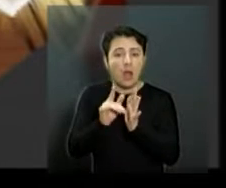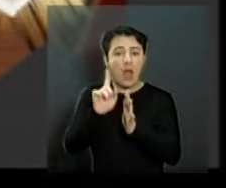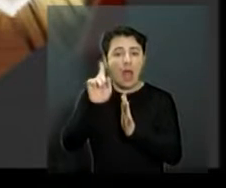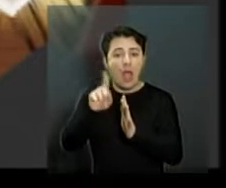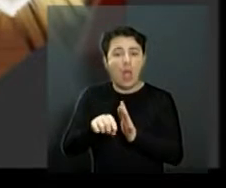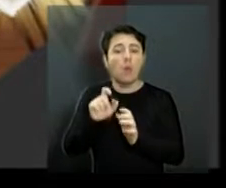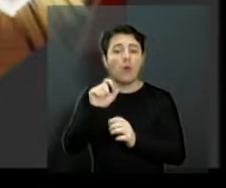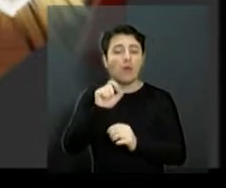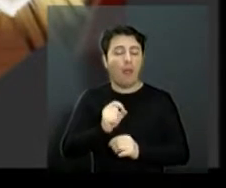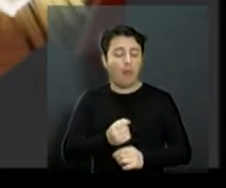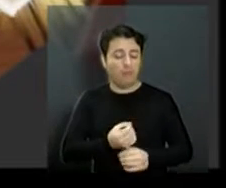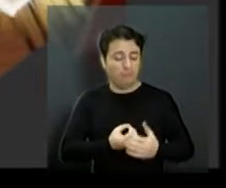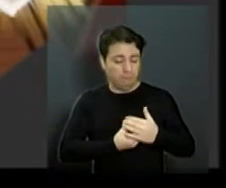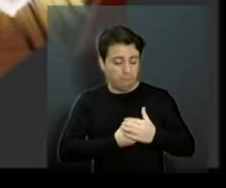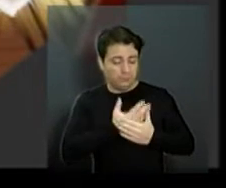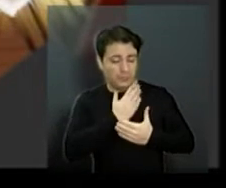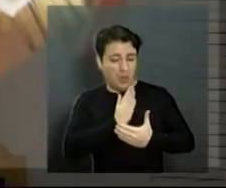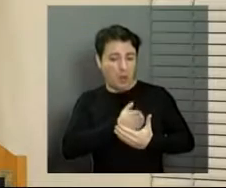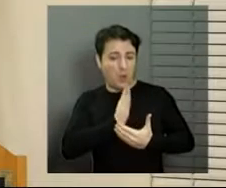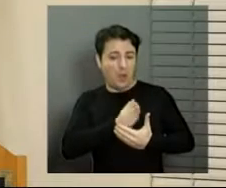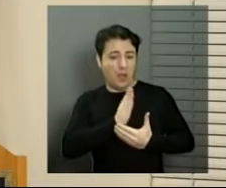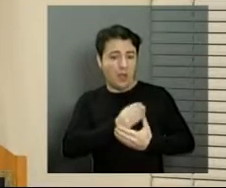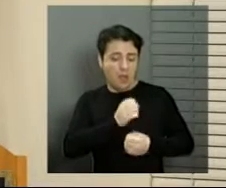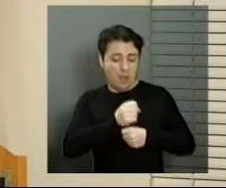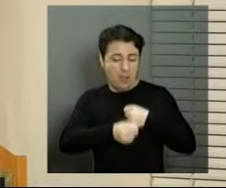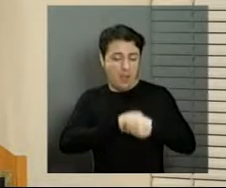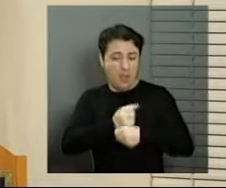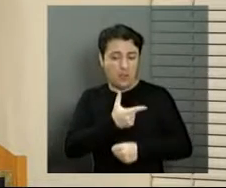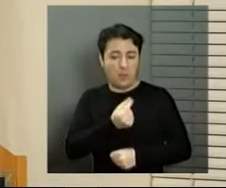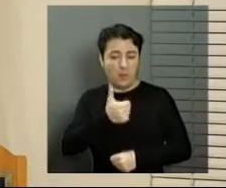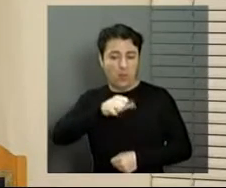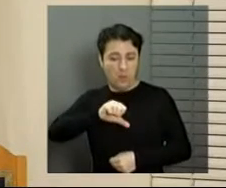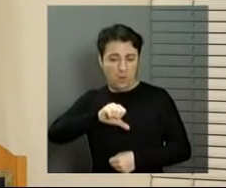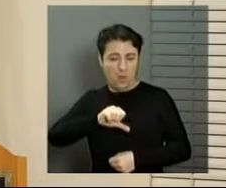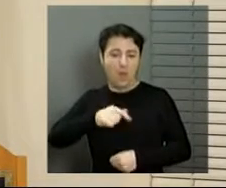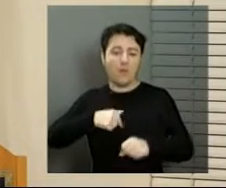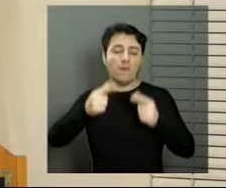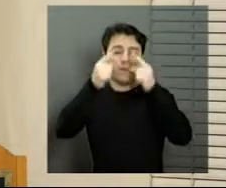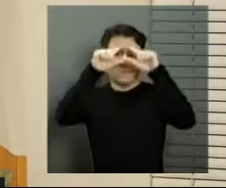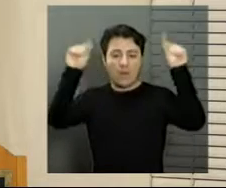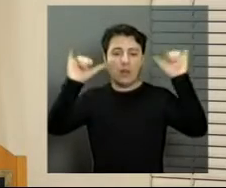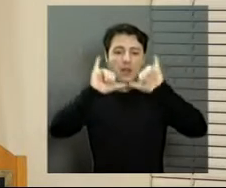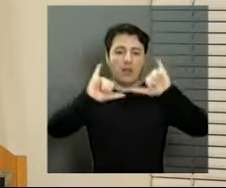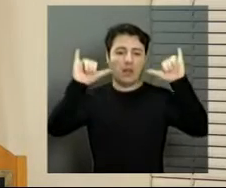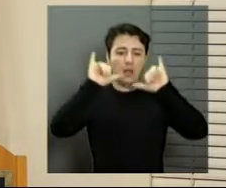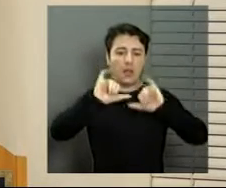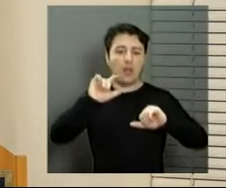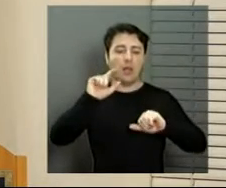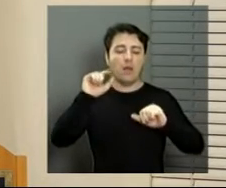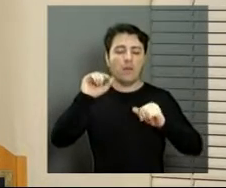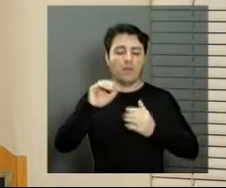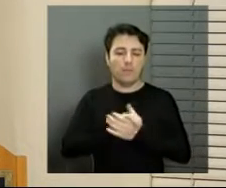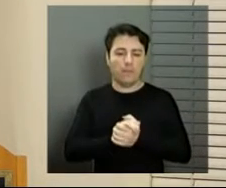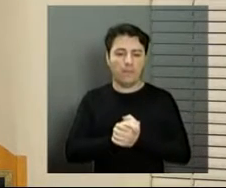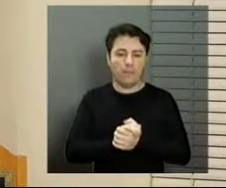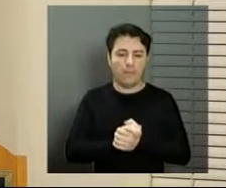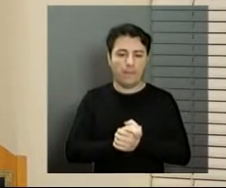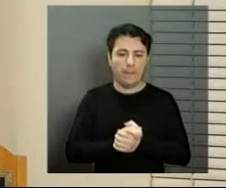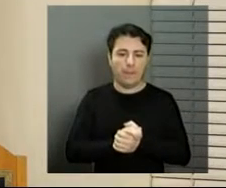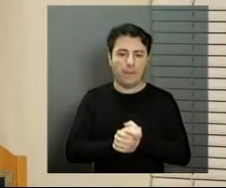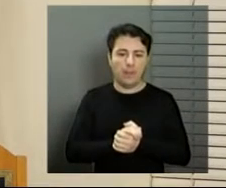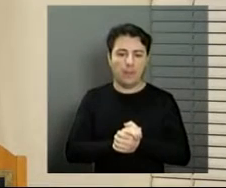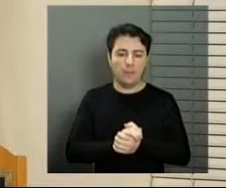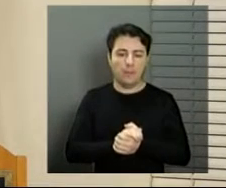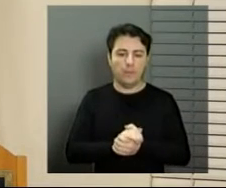nasce nos nossos corações a cada dia de 2019. E deixando já uma frase para reflexão, que é a nossa próxima foto, trago aqui uma